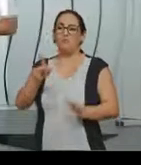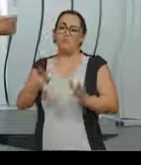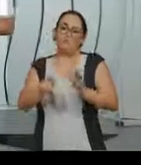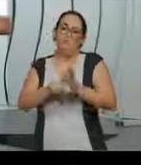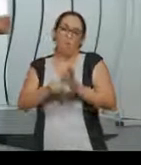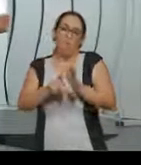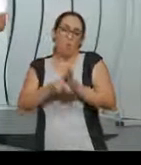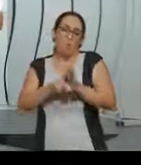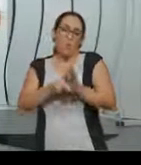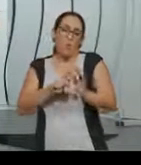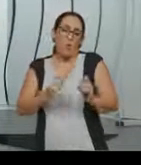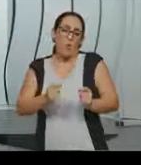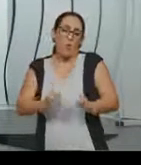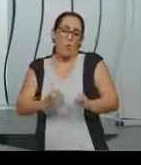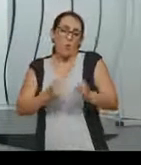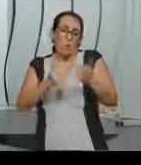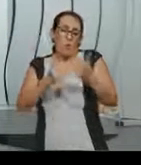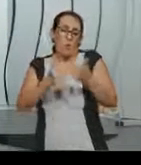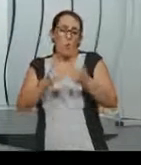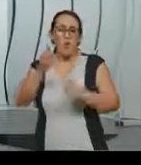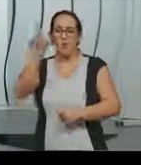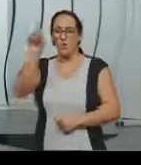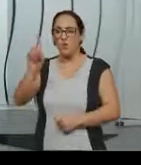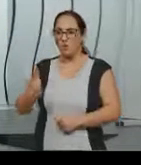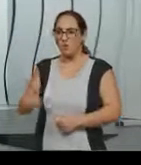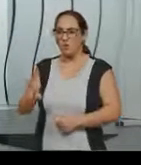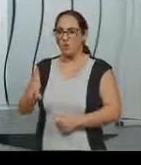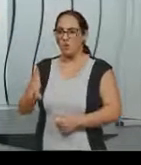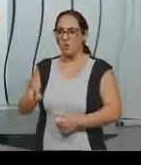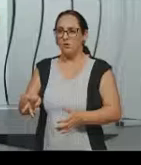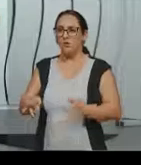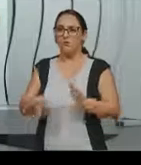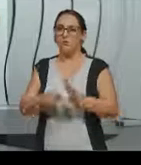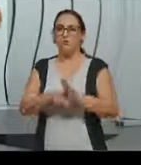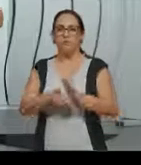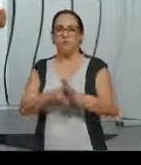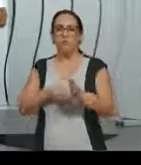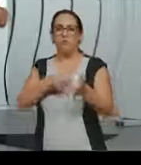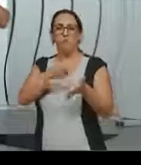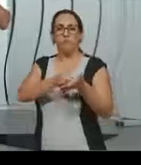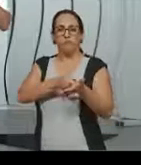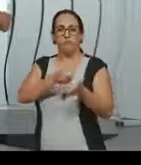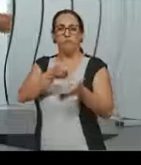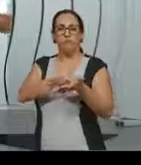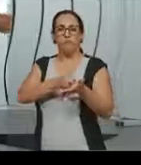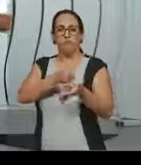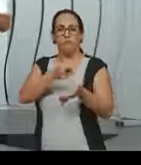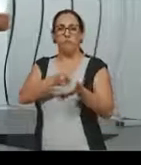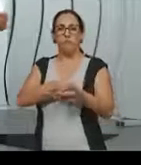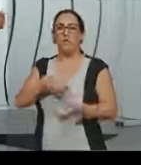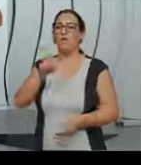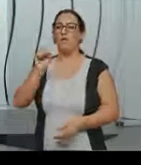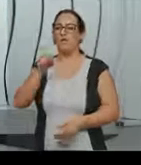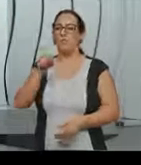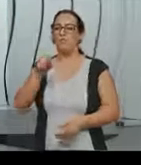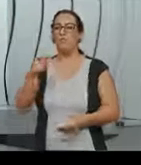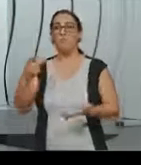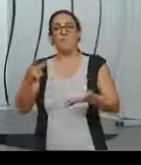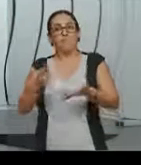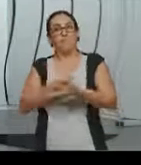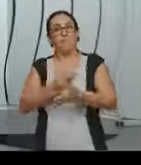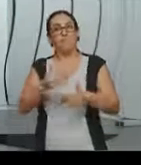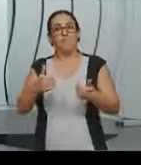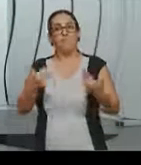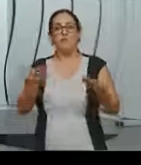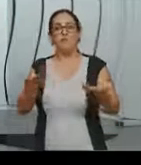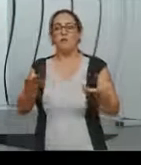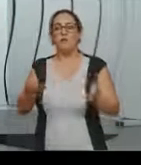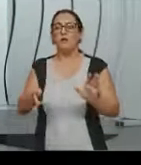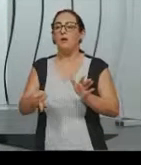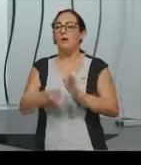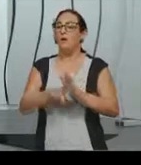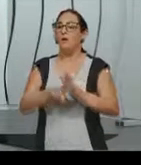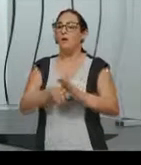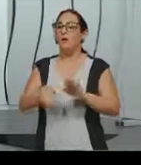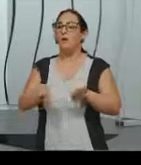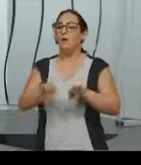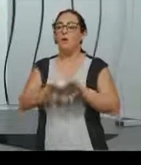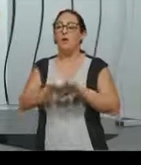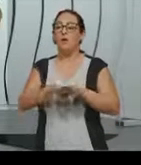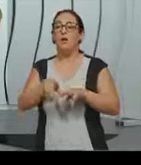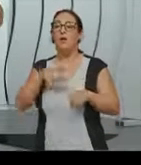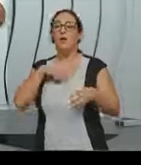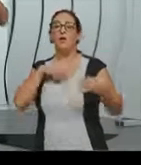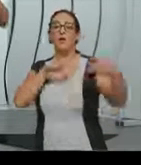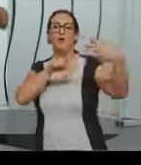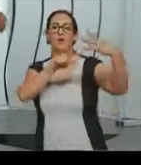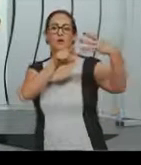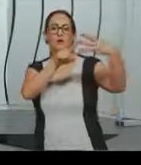de condições de trabalho, né? Muitos são extremamente explorados. A gente tem também a presença de venezuelanos